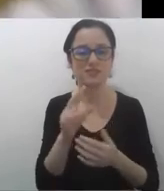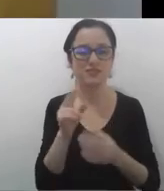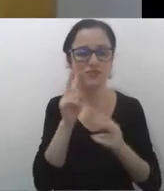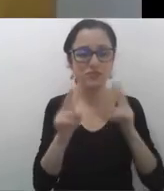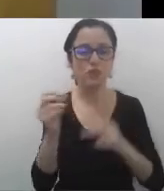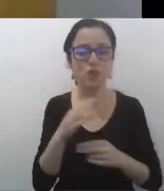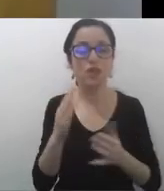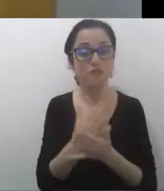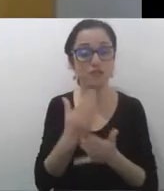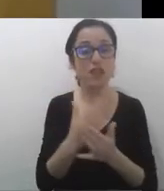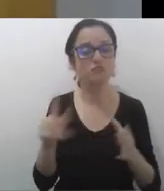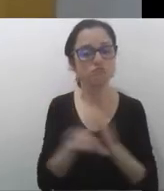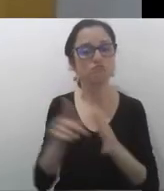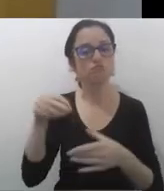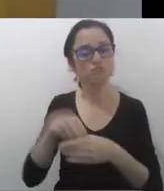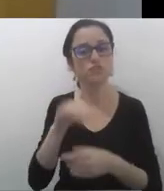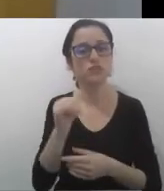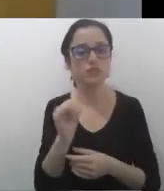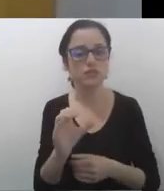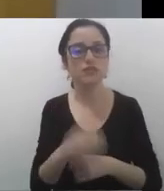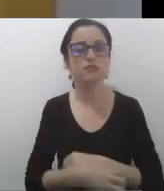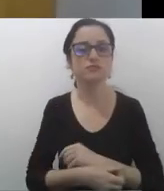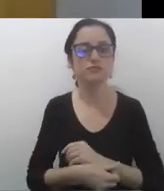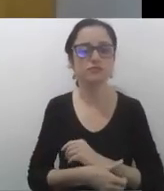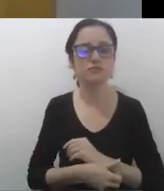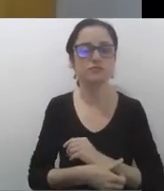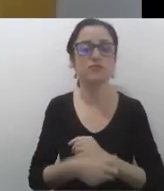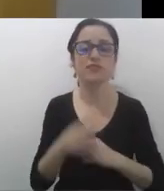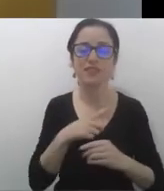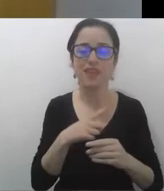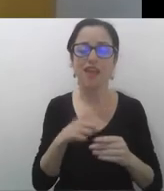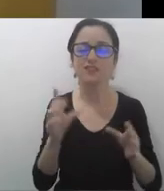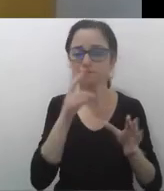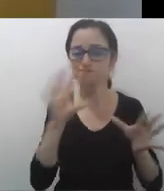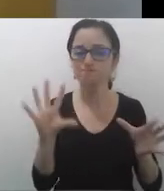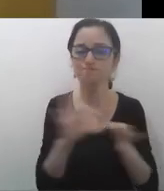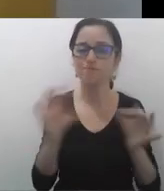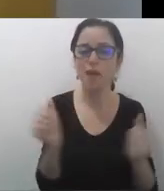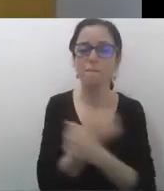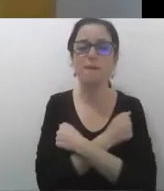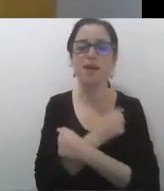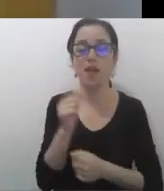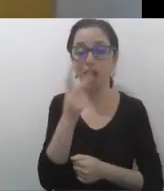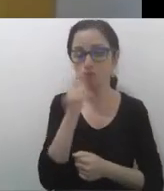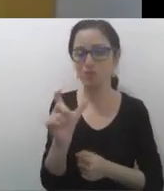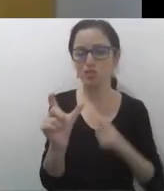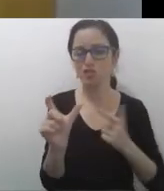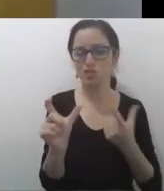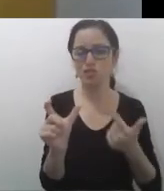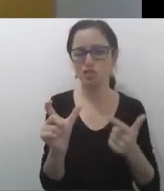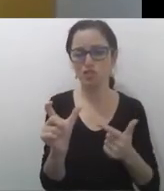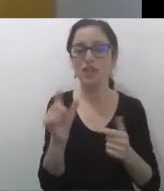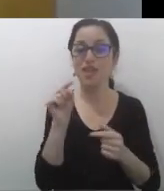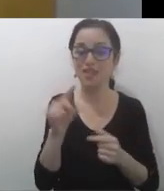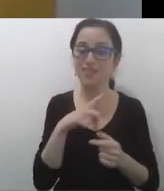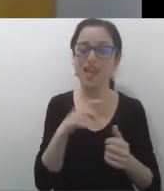Nueva Visión era uma revista lida no IAC, né? Então, há esse abraçamento, acho que essa palavra não existe,